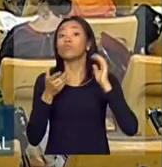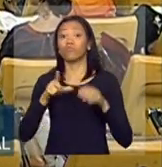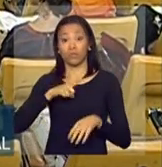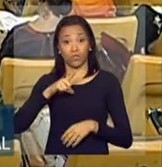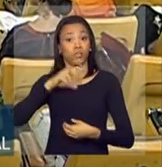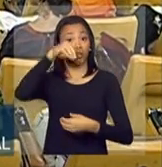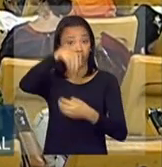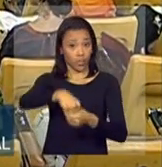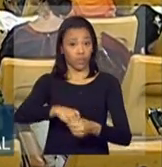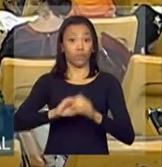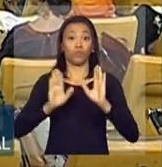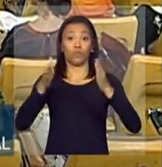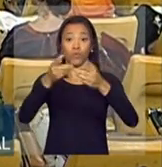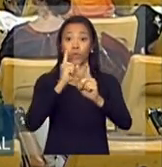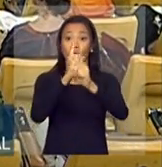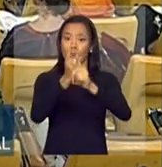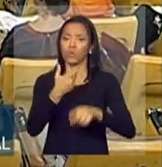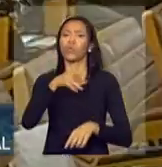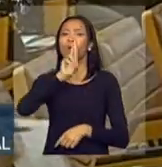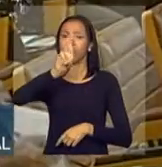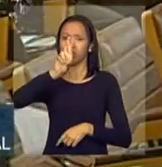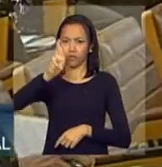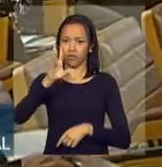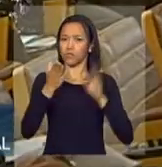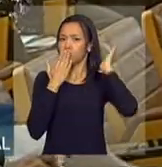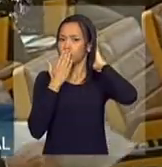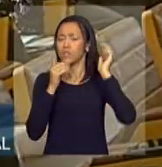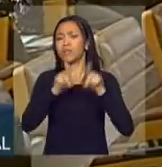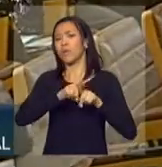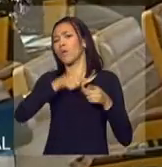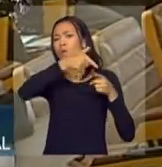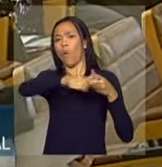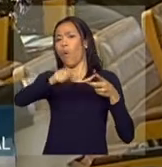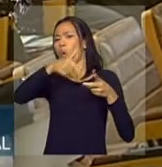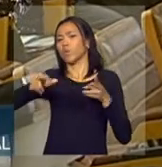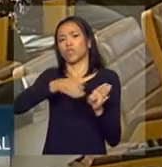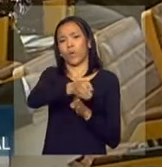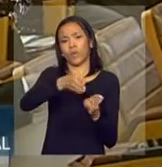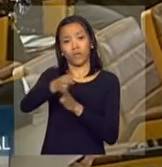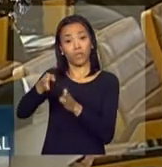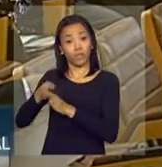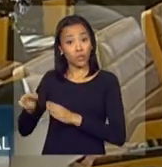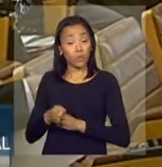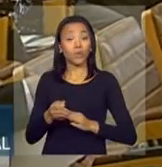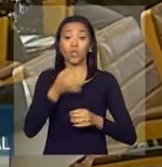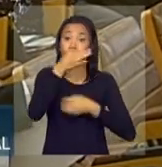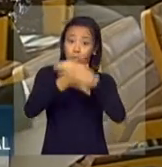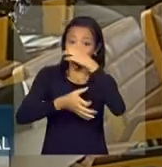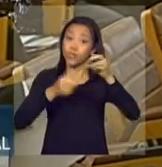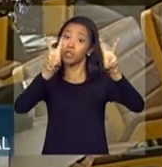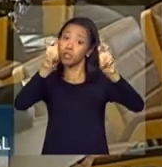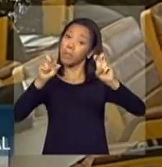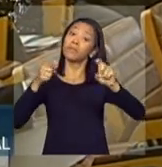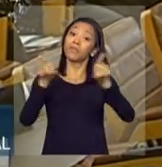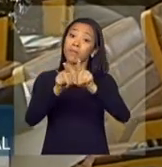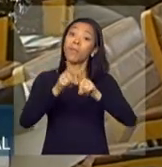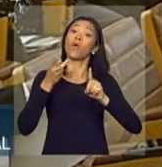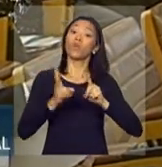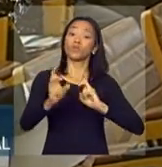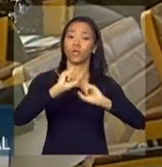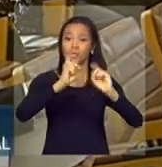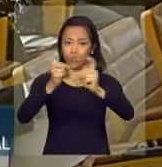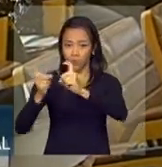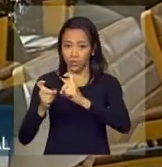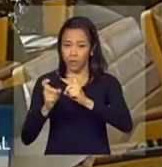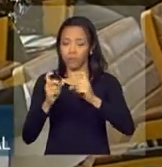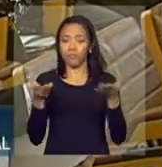representados no fórum, etc., e algumas outras recomendações e sugestões de temas para discussão. Então, eu queria essa fala ter o